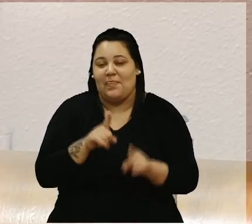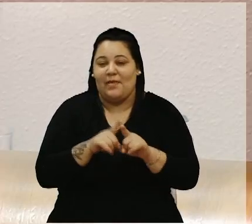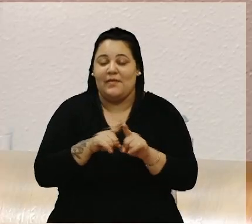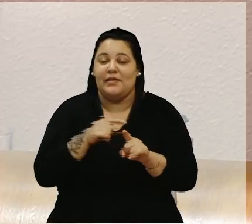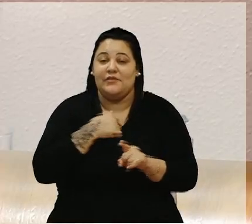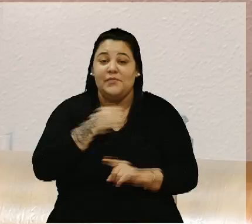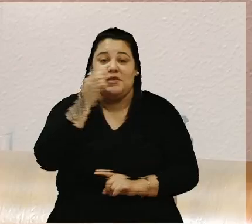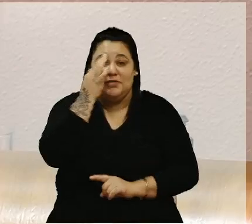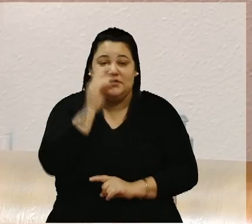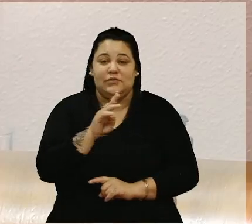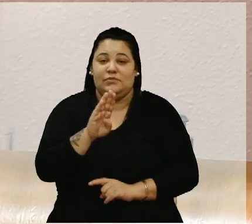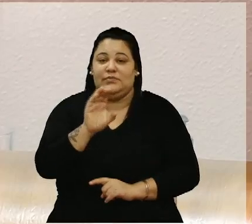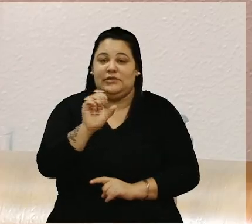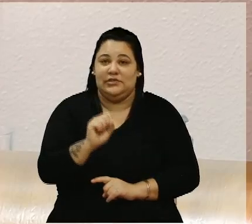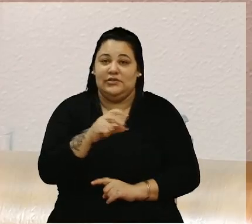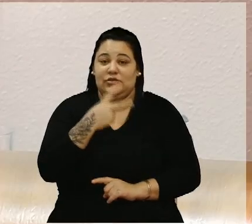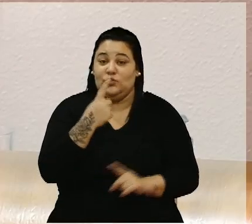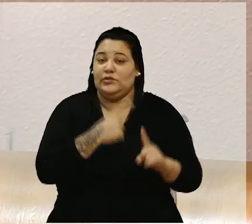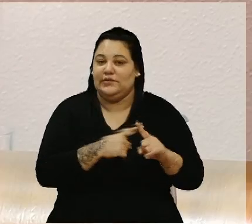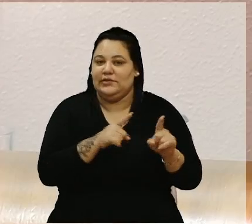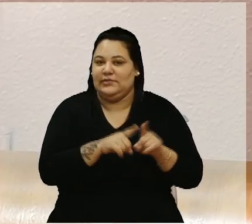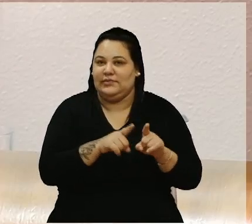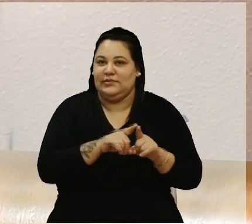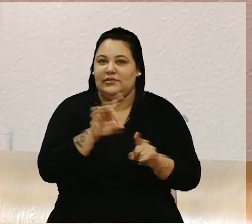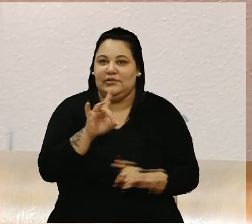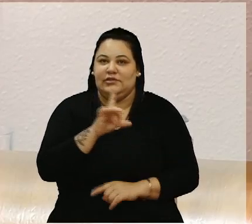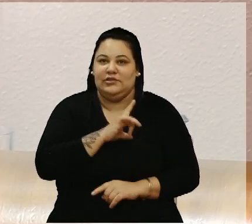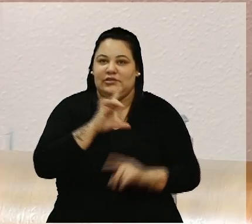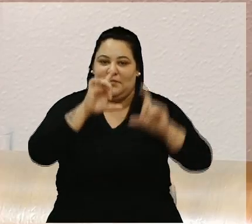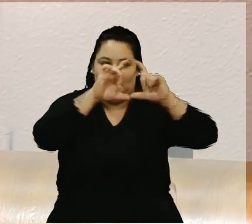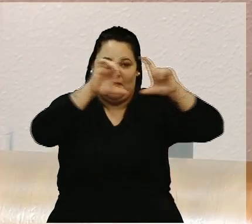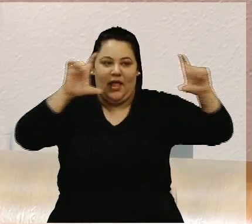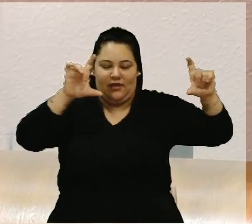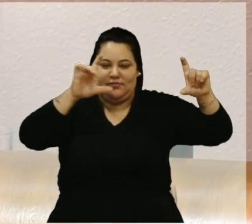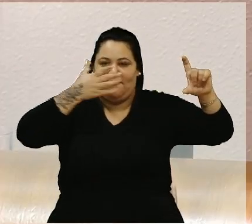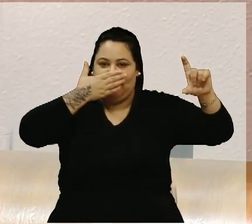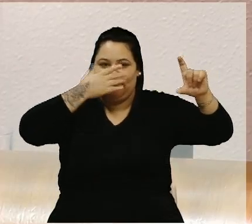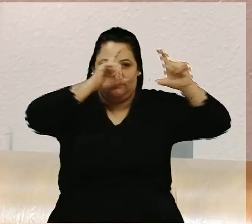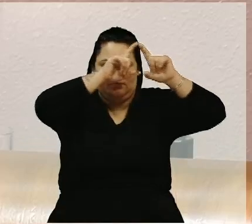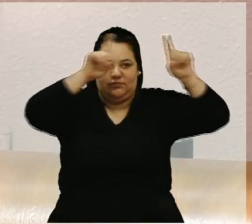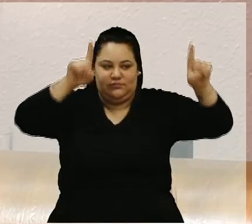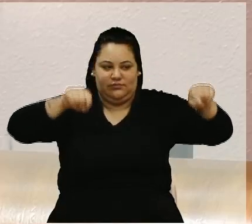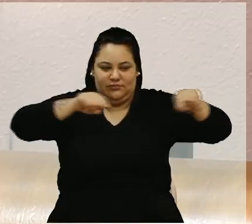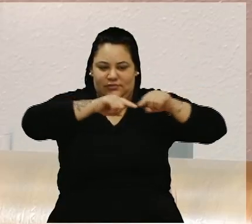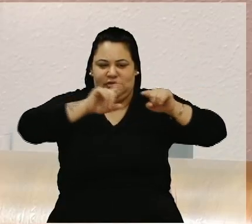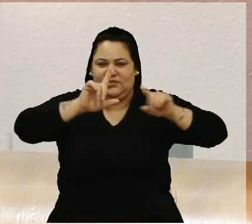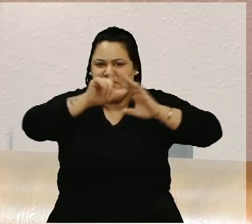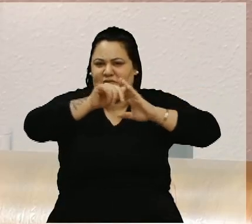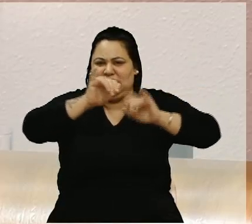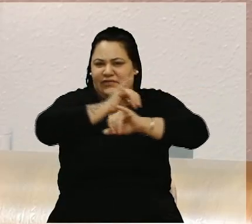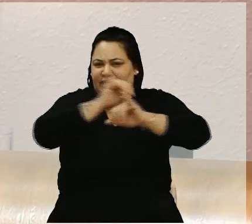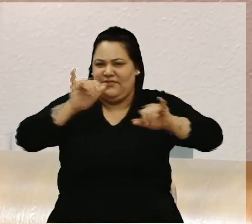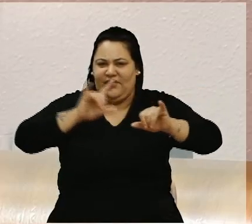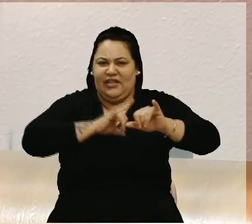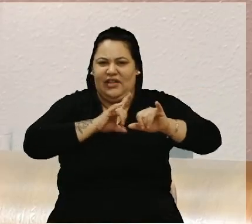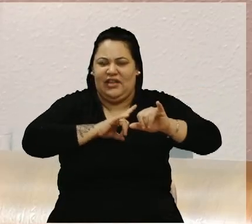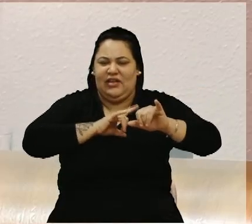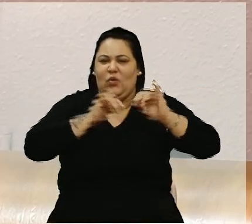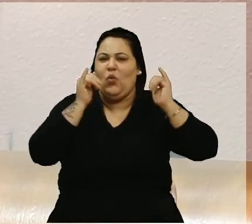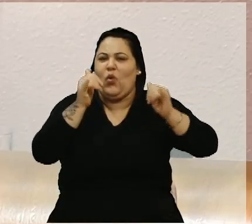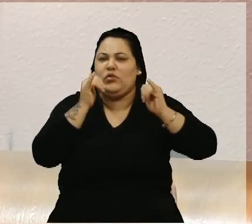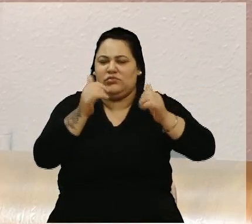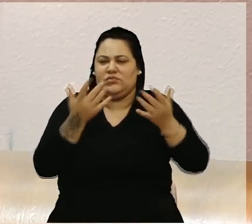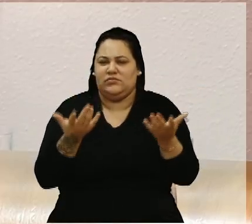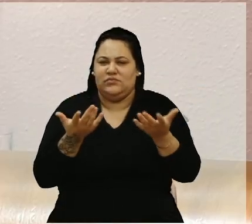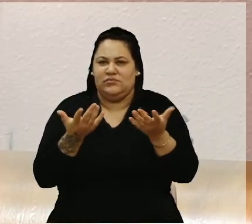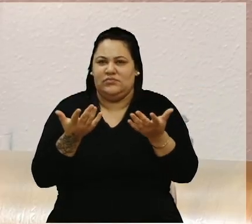semana passada por 2 vezes. Só tinha a placa na frente dizendo que depois comunicaram que ia ter o ônibus. Isso o